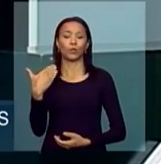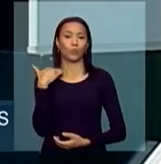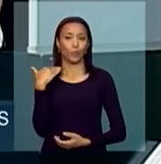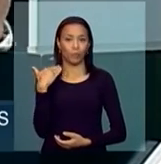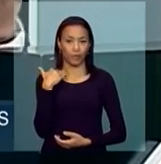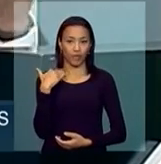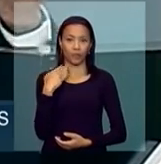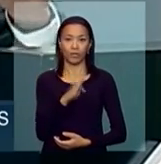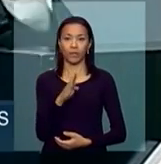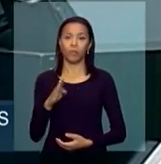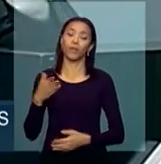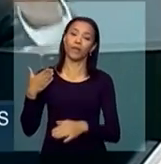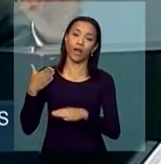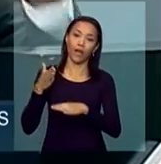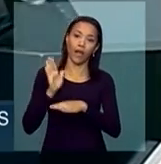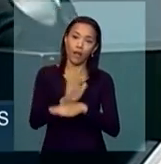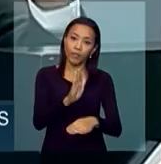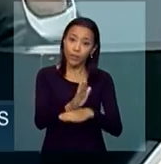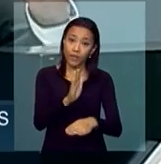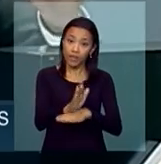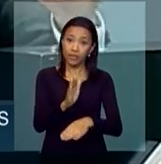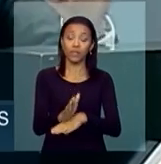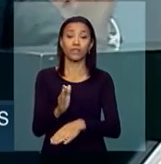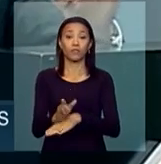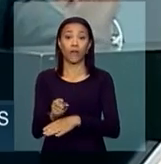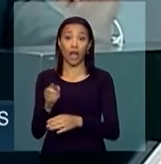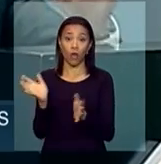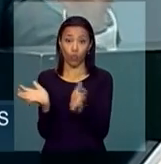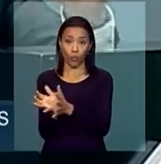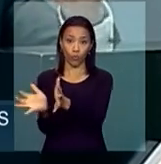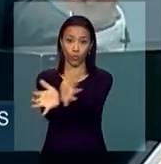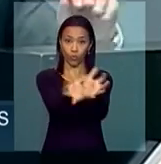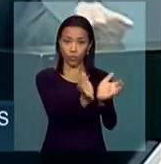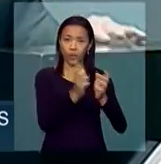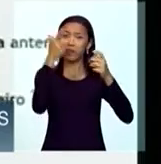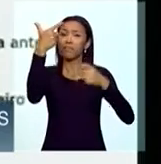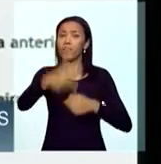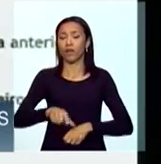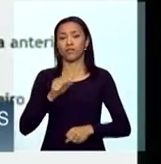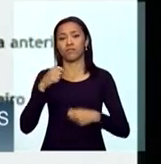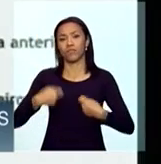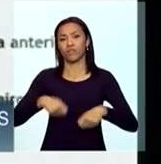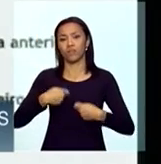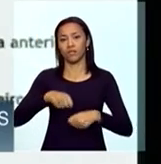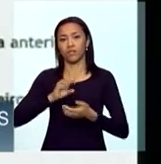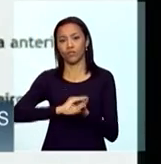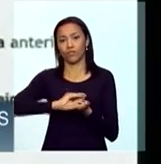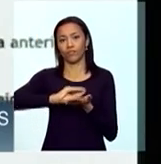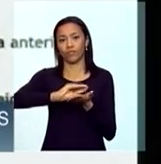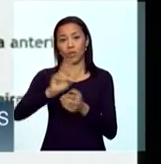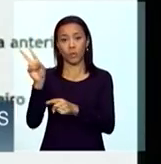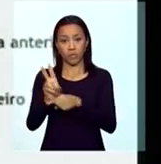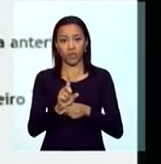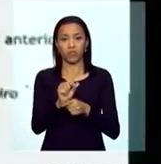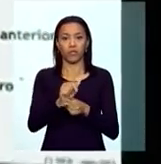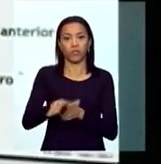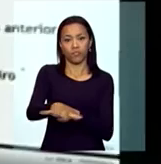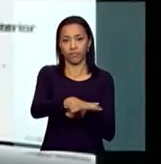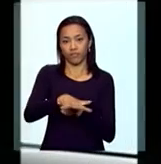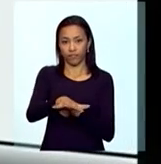Público atuando naqueles segmentos que mais precisam do financiamento público. Vai.